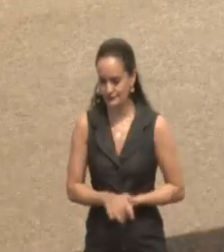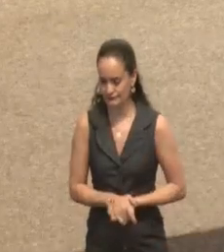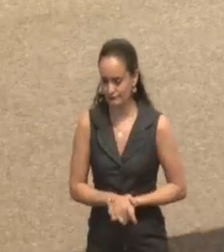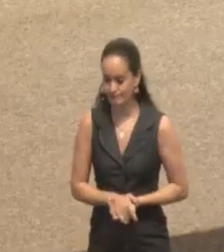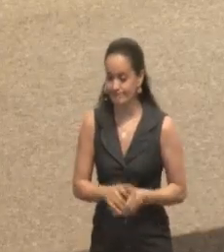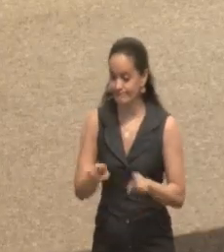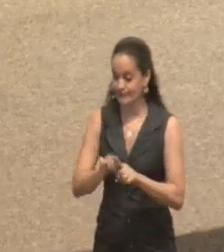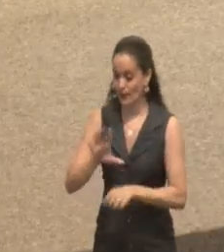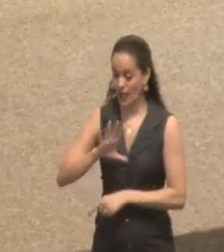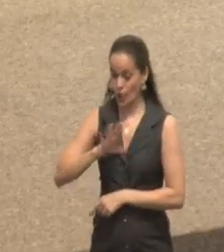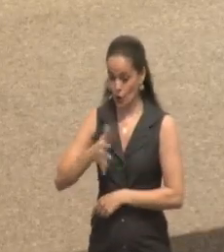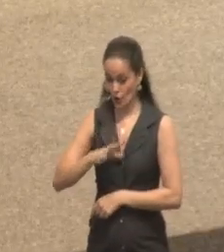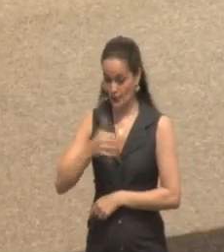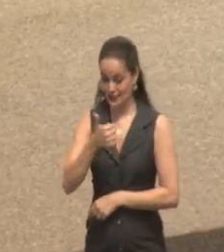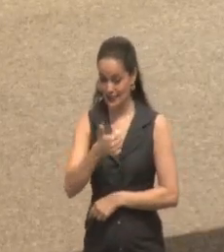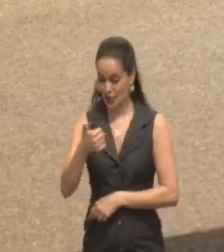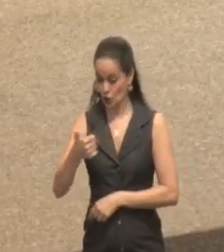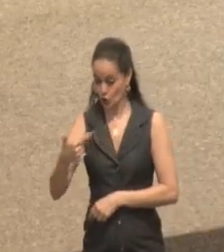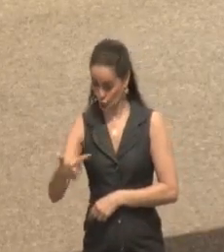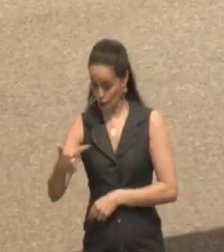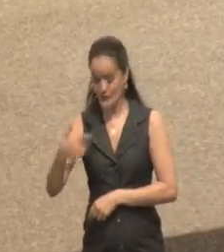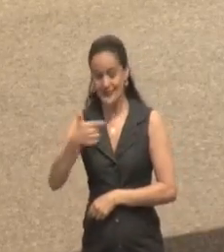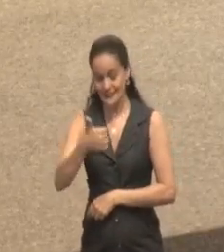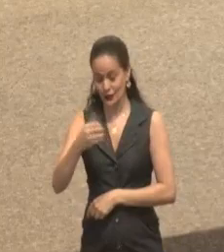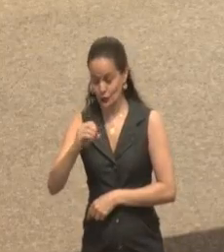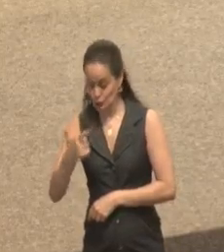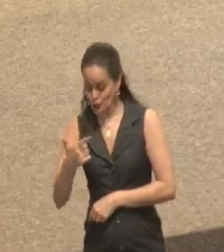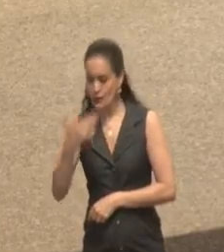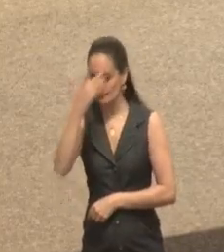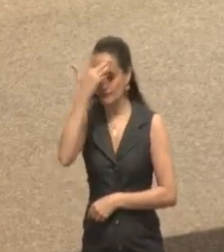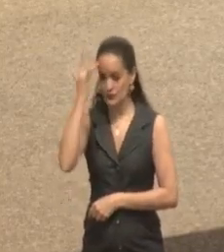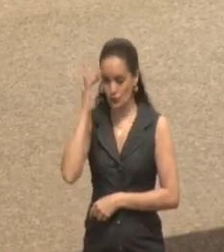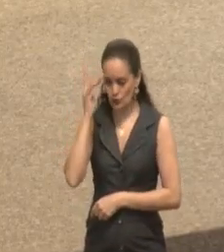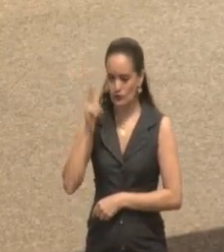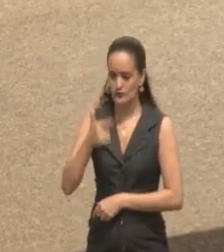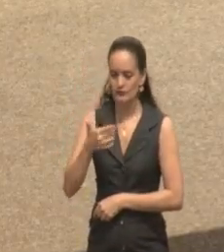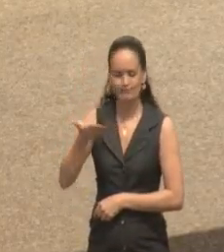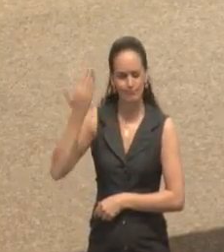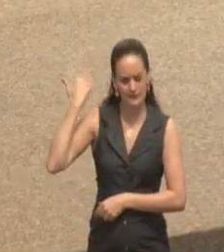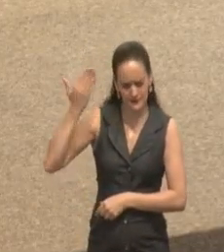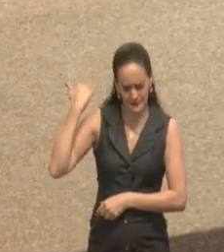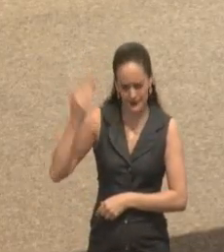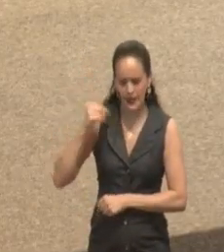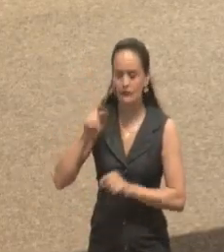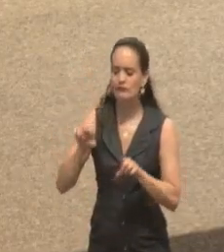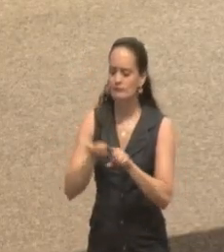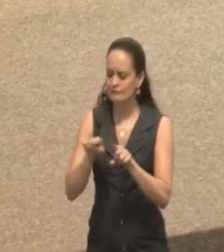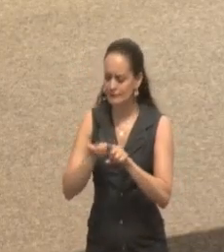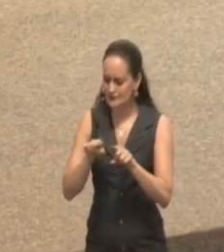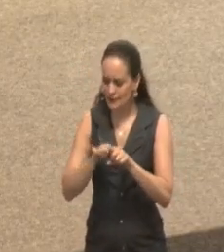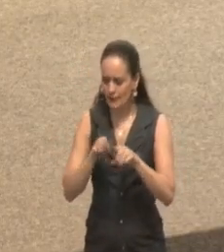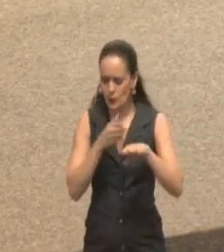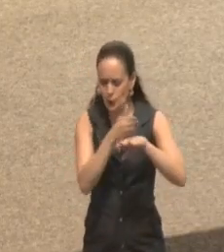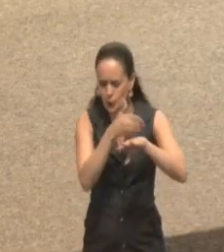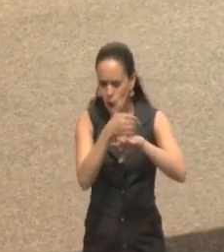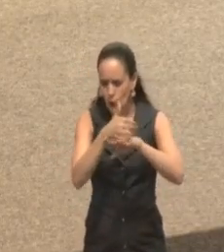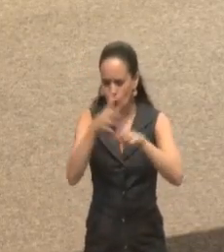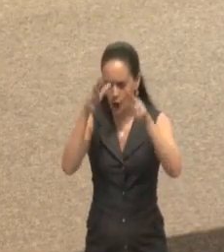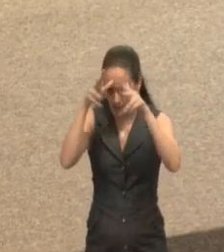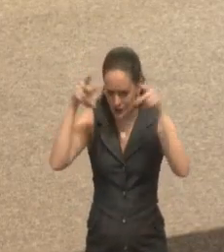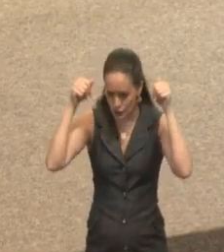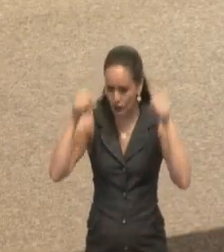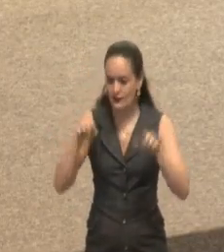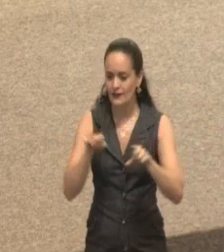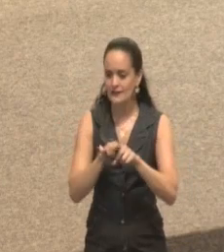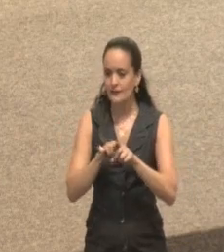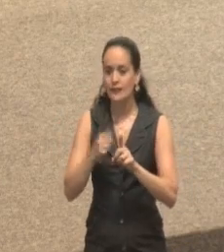A coragem de 102 pessoas que em 1974 percorreram a Transamazônica enfrentando todos